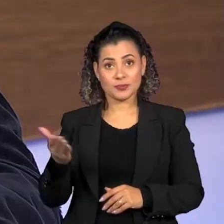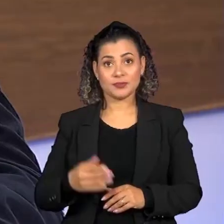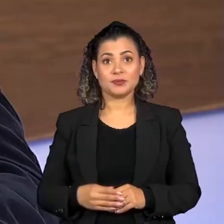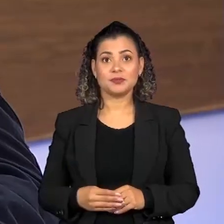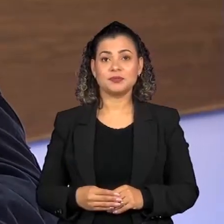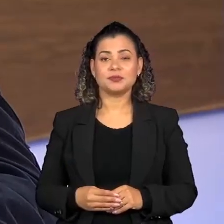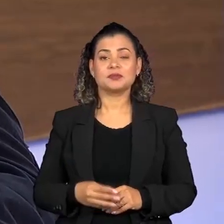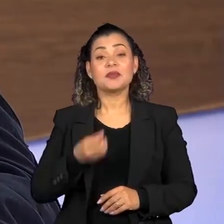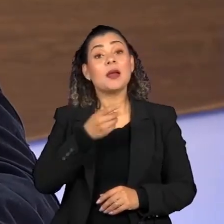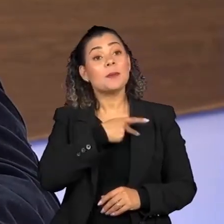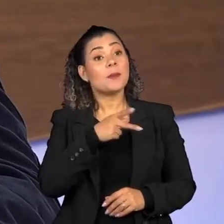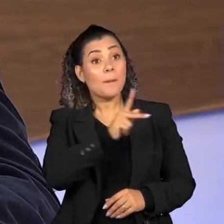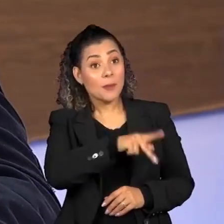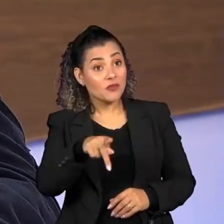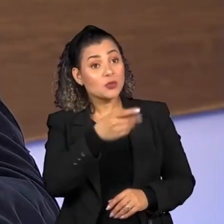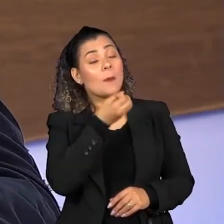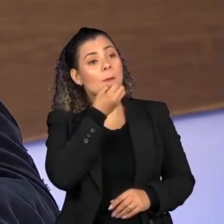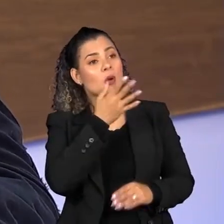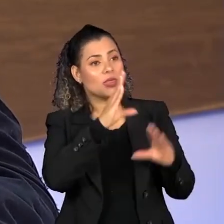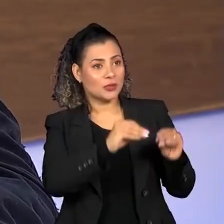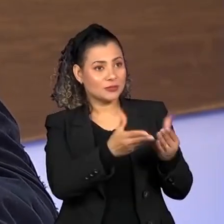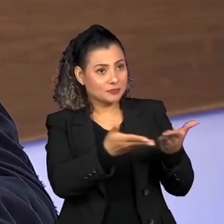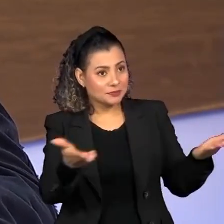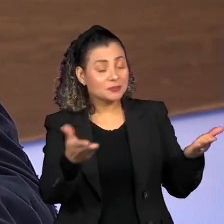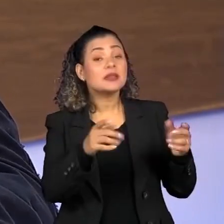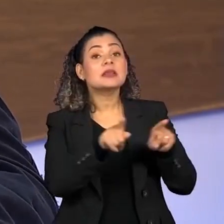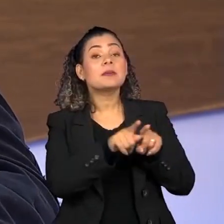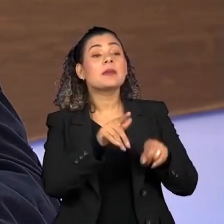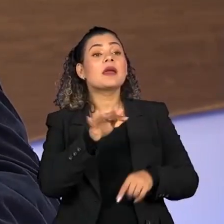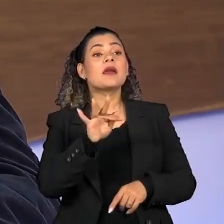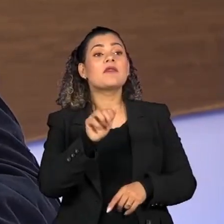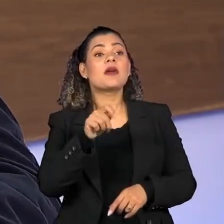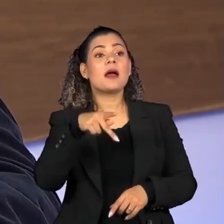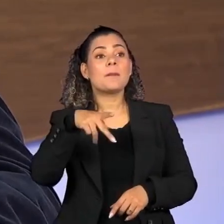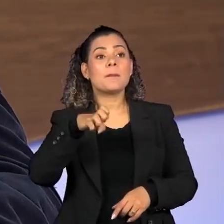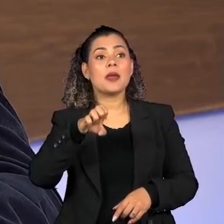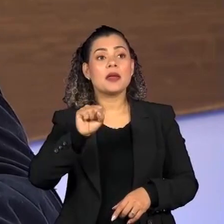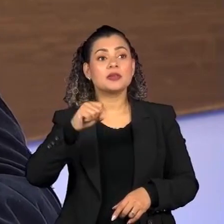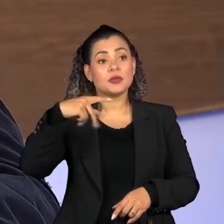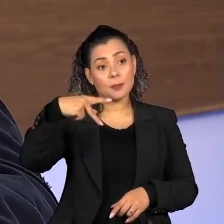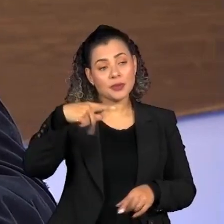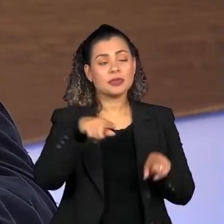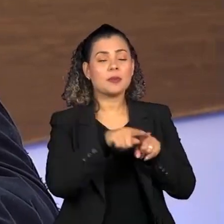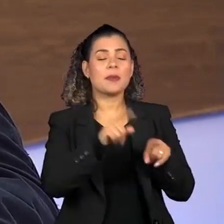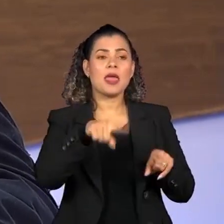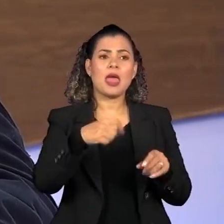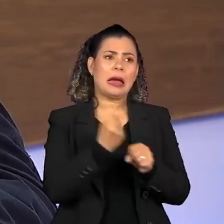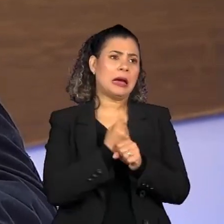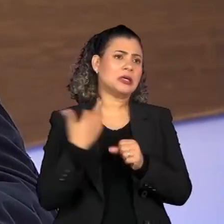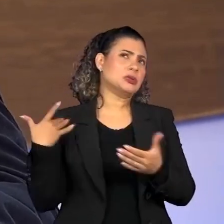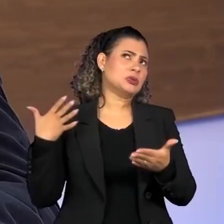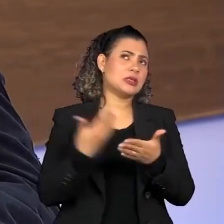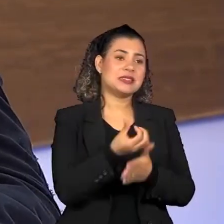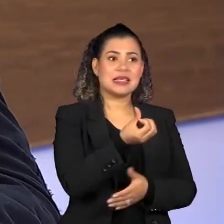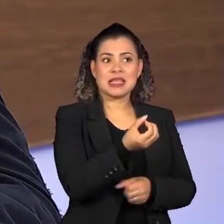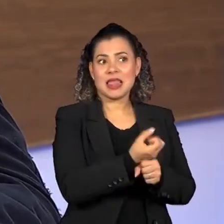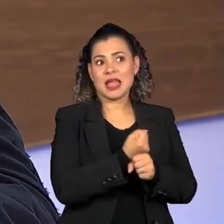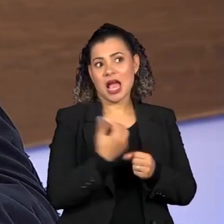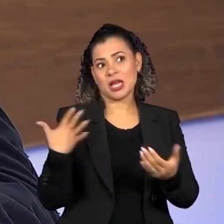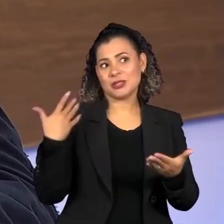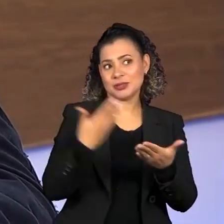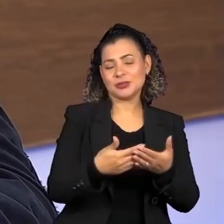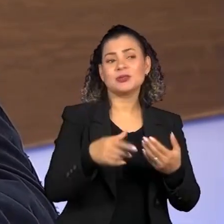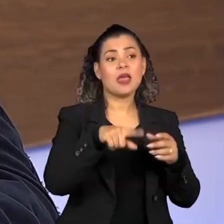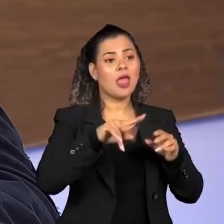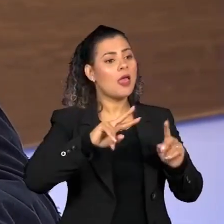Professor Boa noite a Fapesp é hoje é essa instituição já sexagenária né conhecida pela visão estratégica